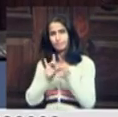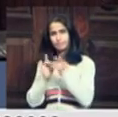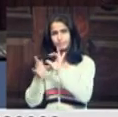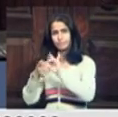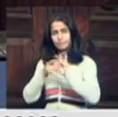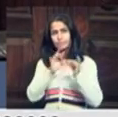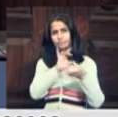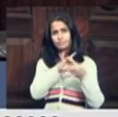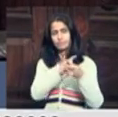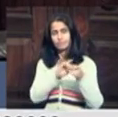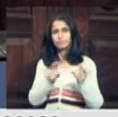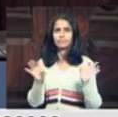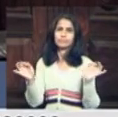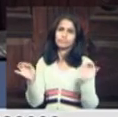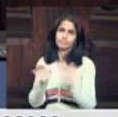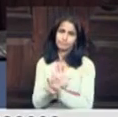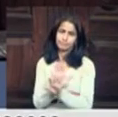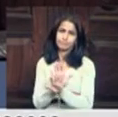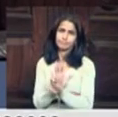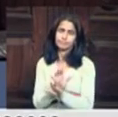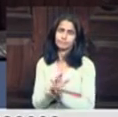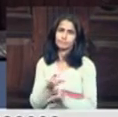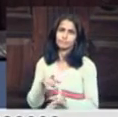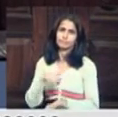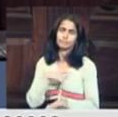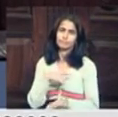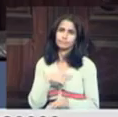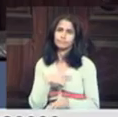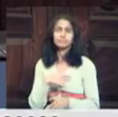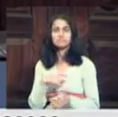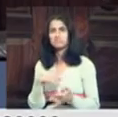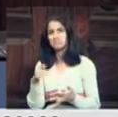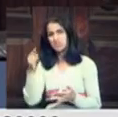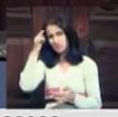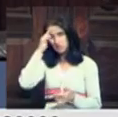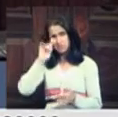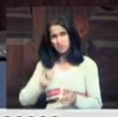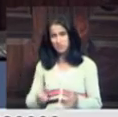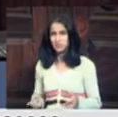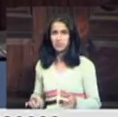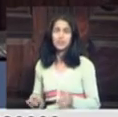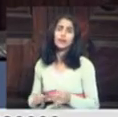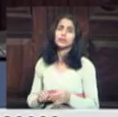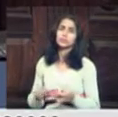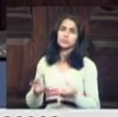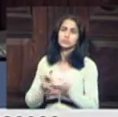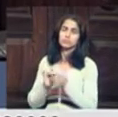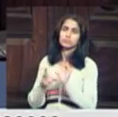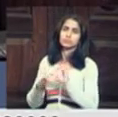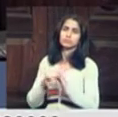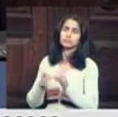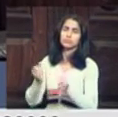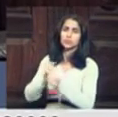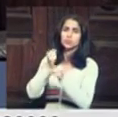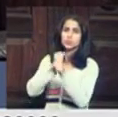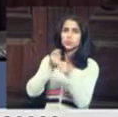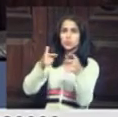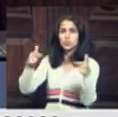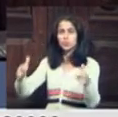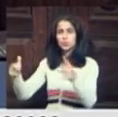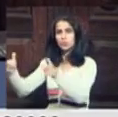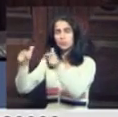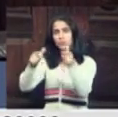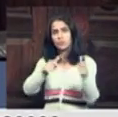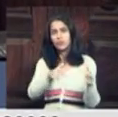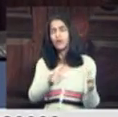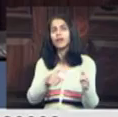terminaram, nós temos uma total indefinição com relação ao legado olímpico, ao dito legado olímpico, principalmente